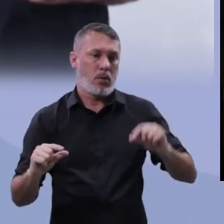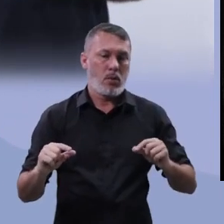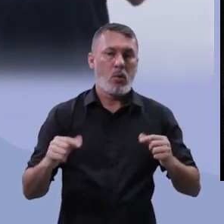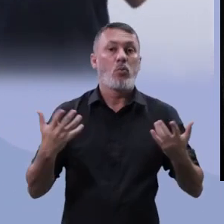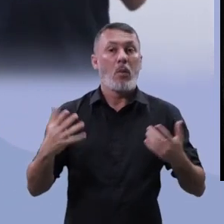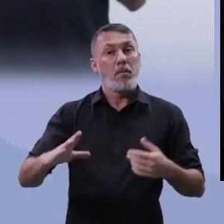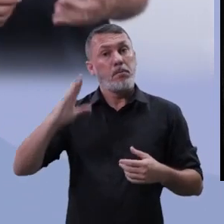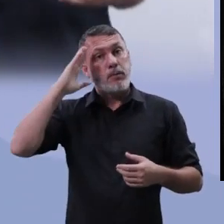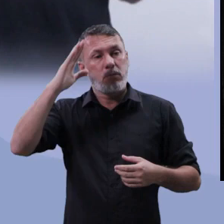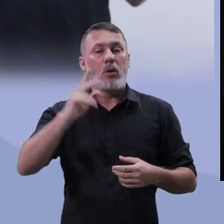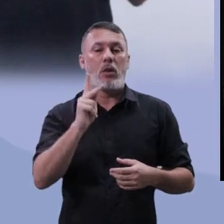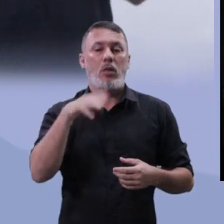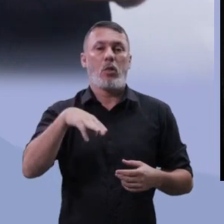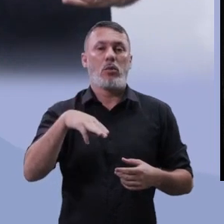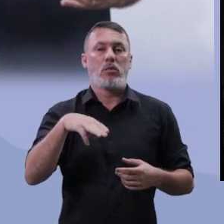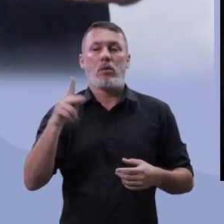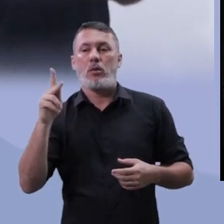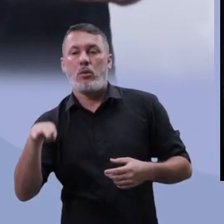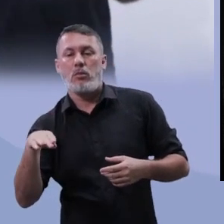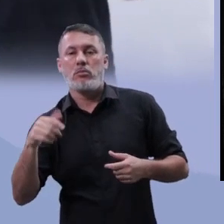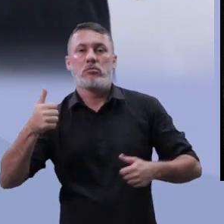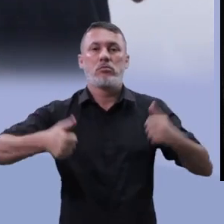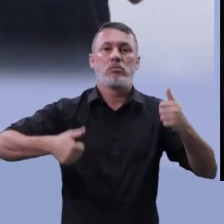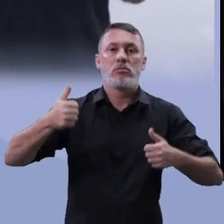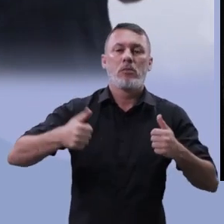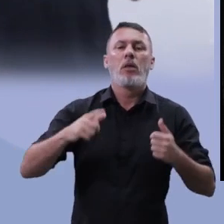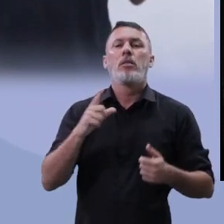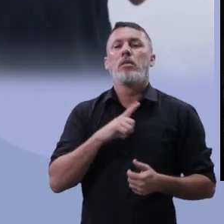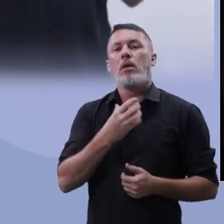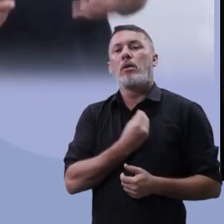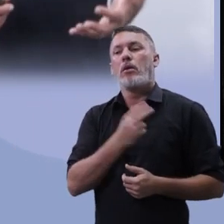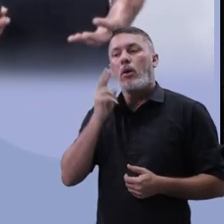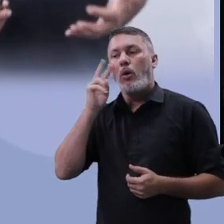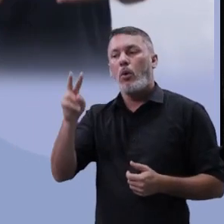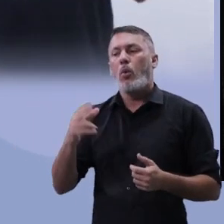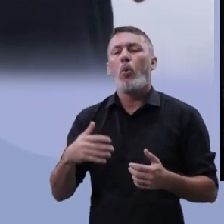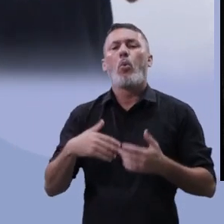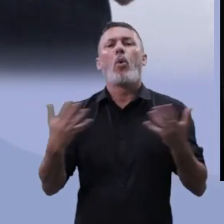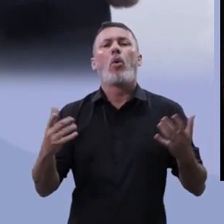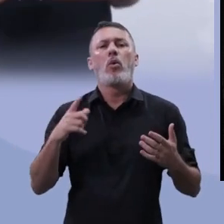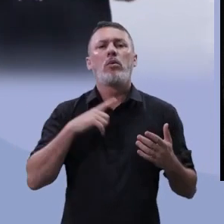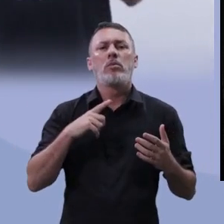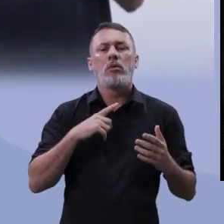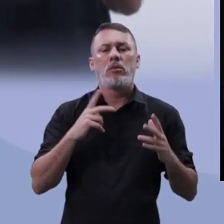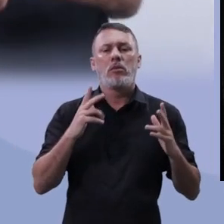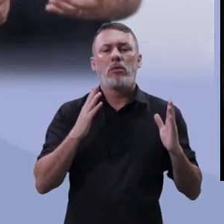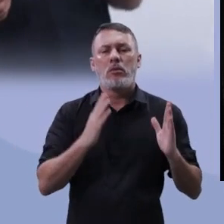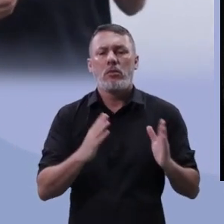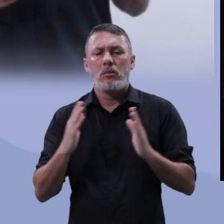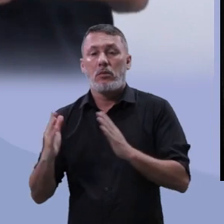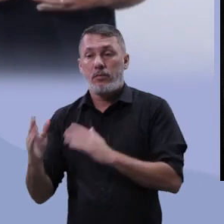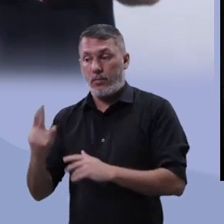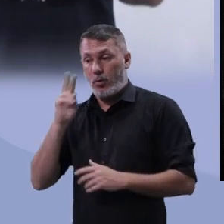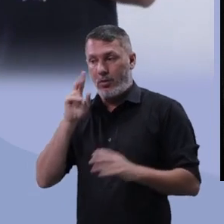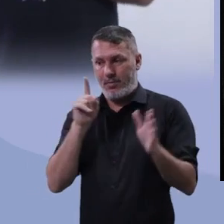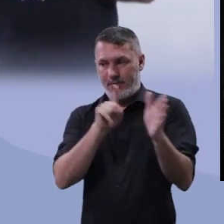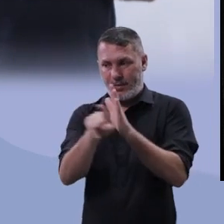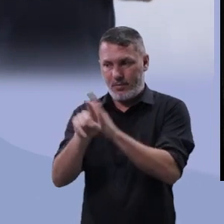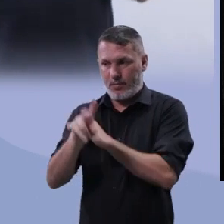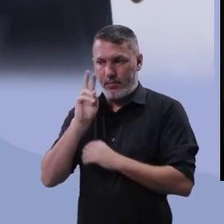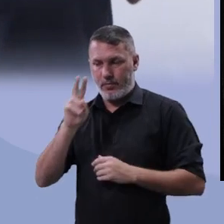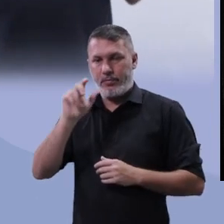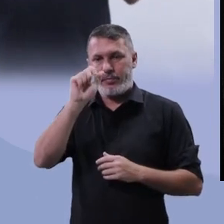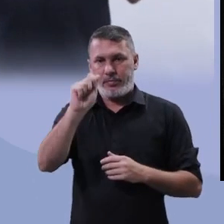P para distâncias em quilômetros presentes em qual ou em quais intervalos. Então, estão aí